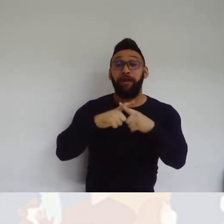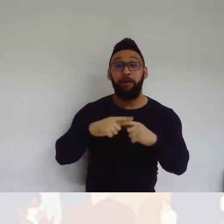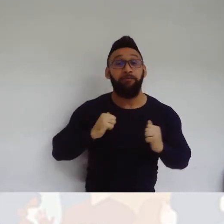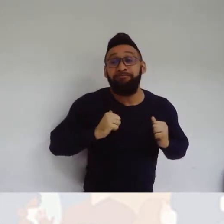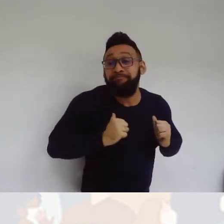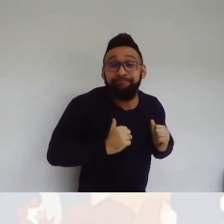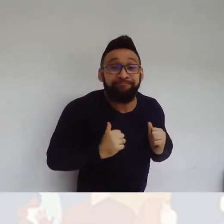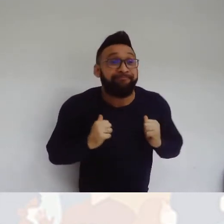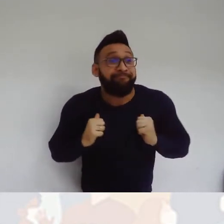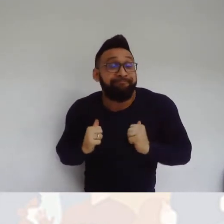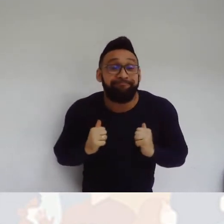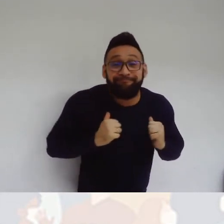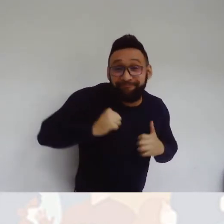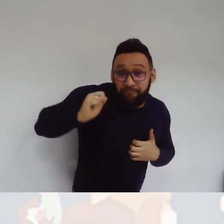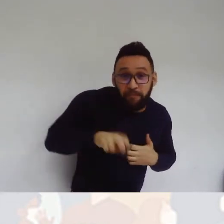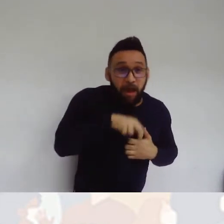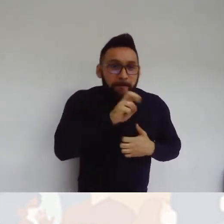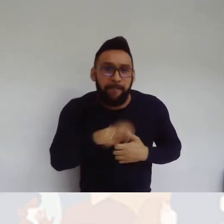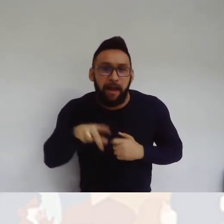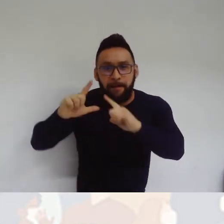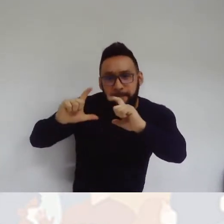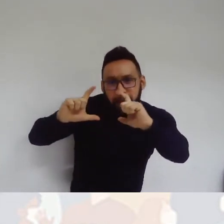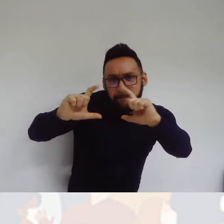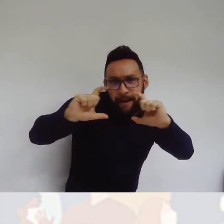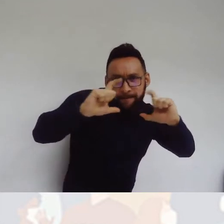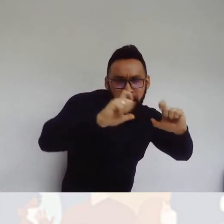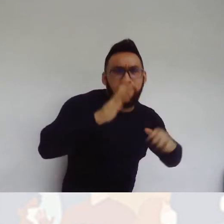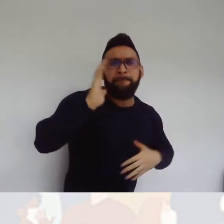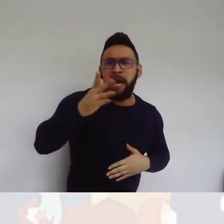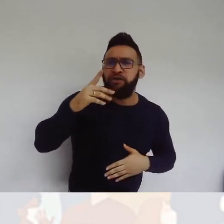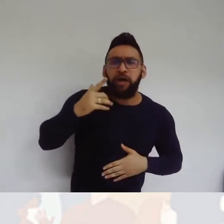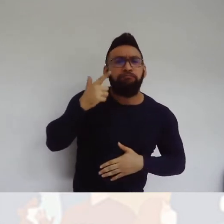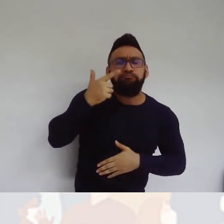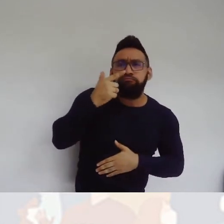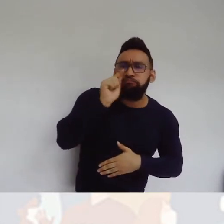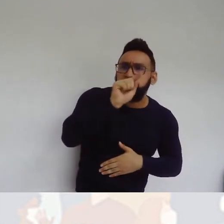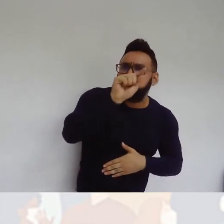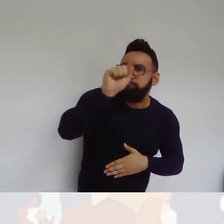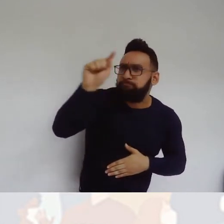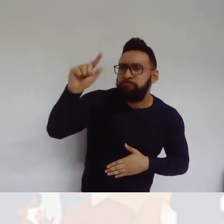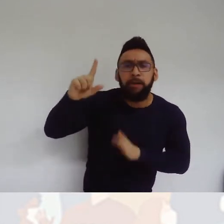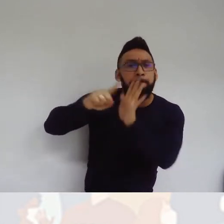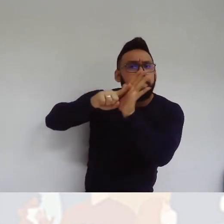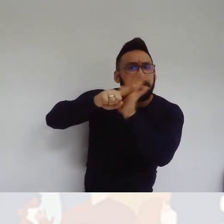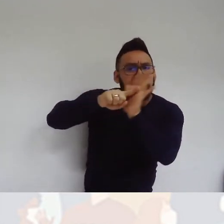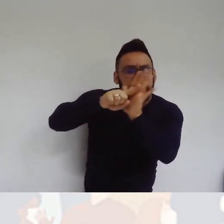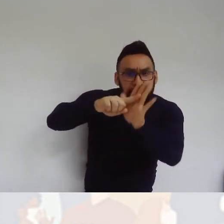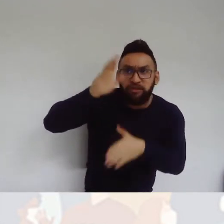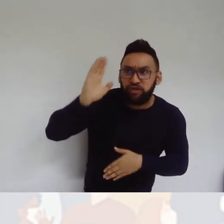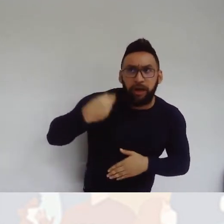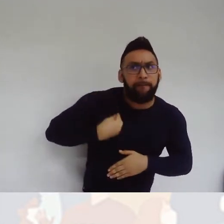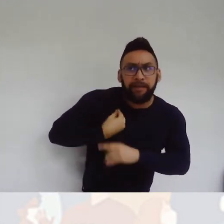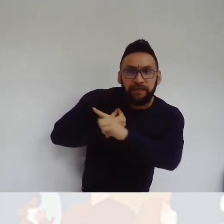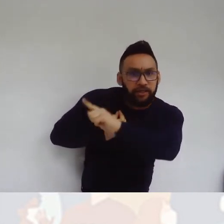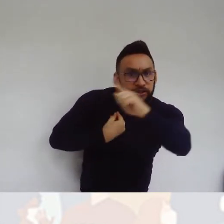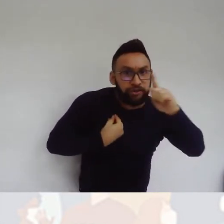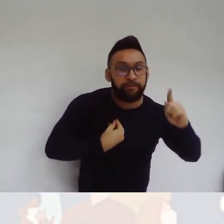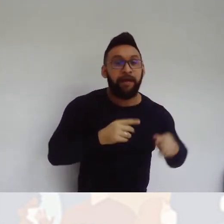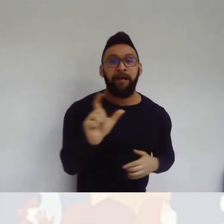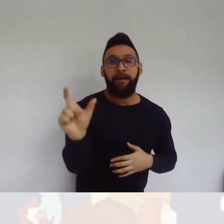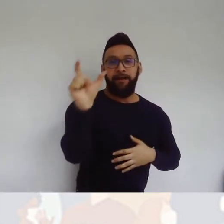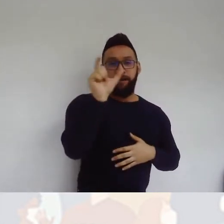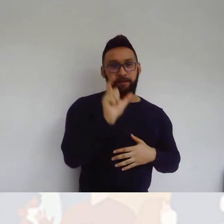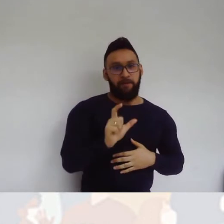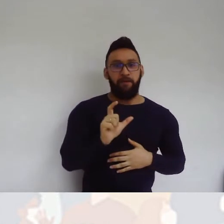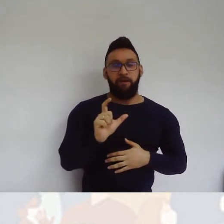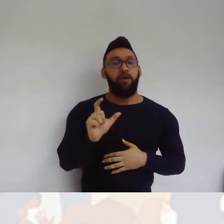já existe pesquisas já relatadas sobre isso, e vem aqui um termo em inglês,